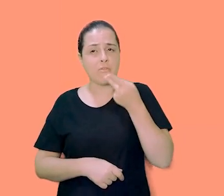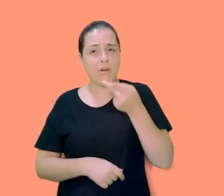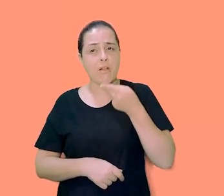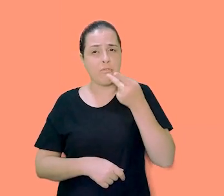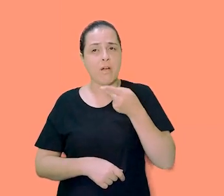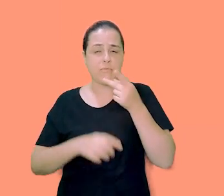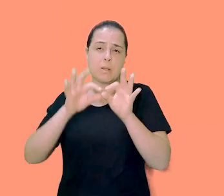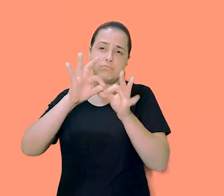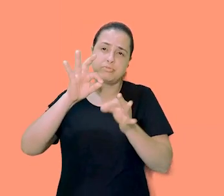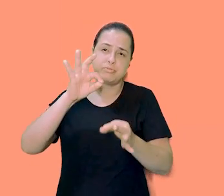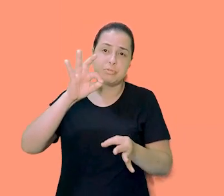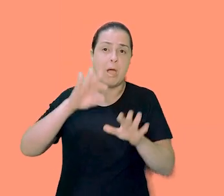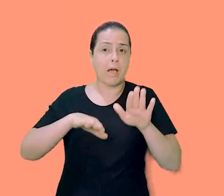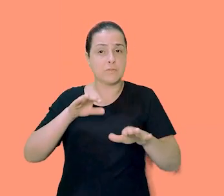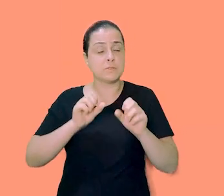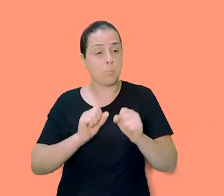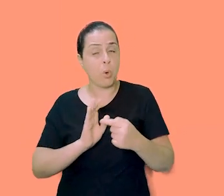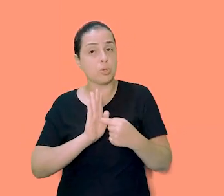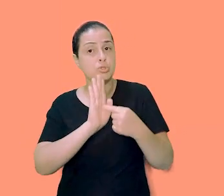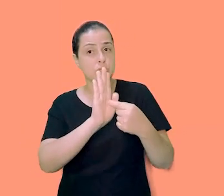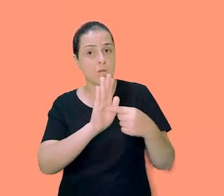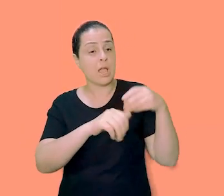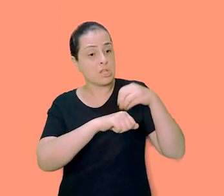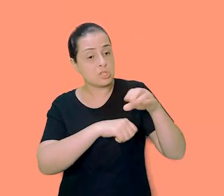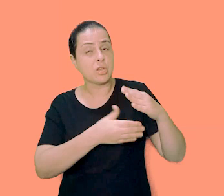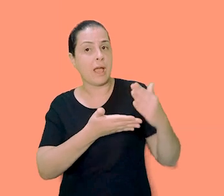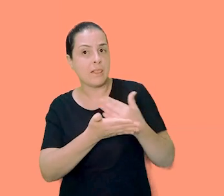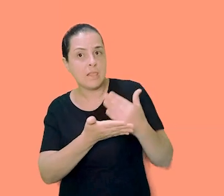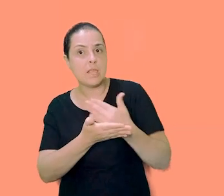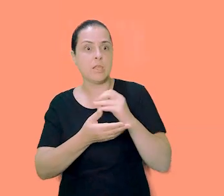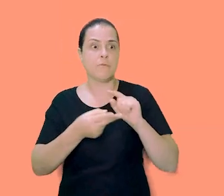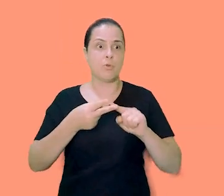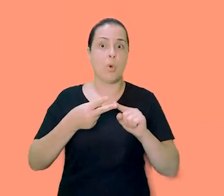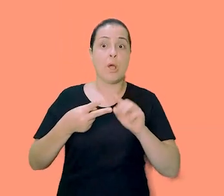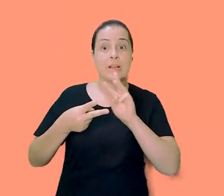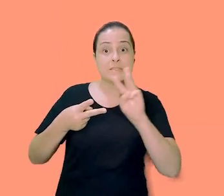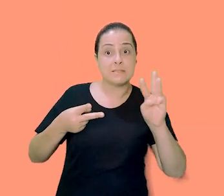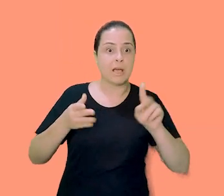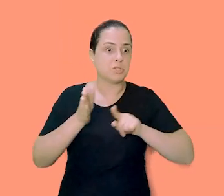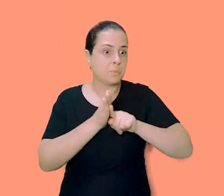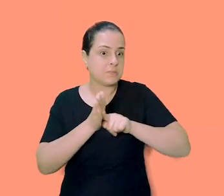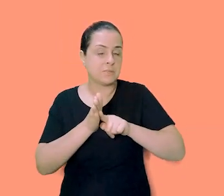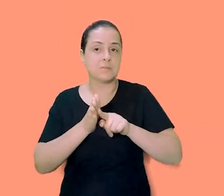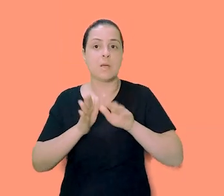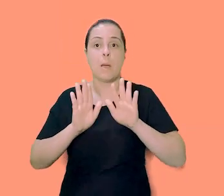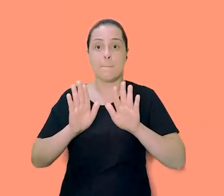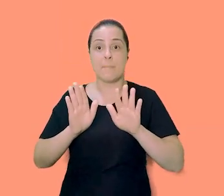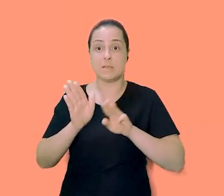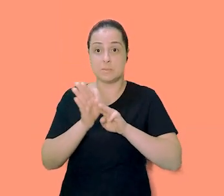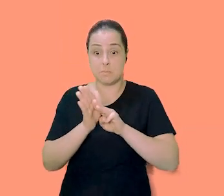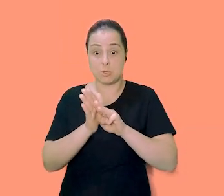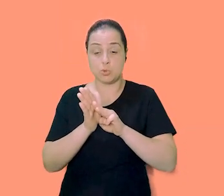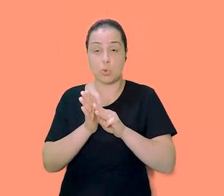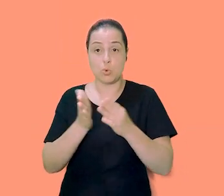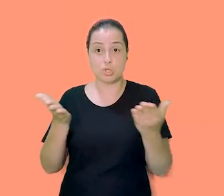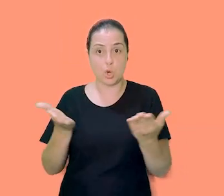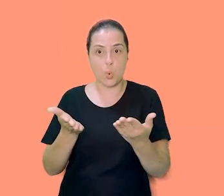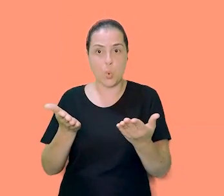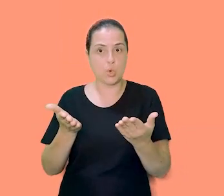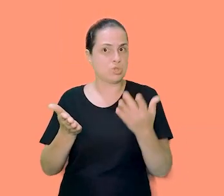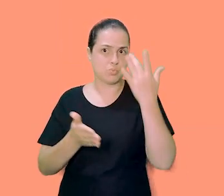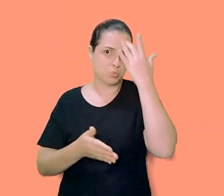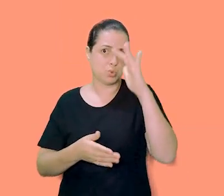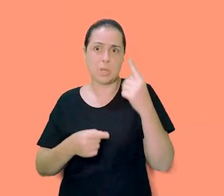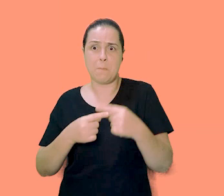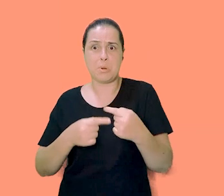aluno ler, por exemplo. Ele pode indicar um site para a pessoa pesquisar. Eu não sei como que é a metodologia atualmente, sabe? Porque se for pensar,